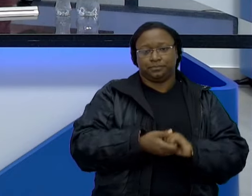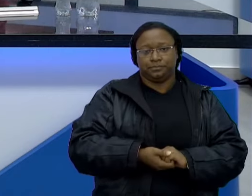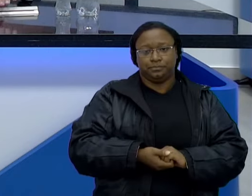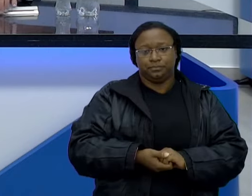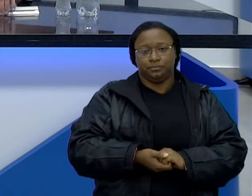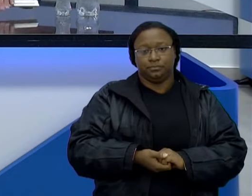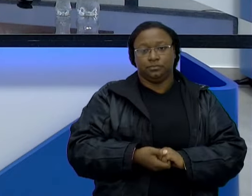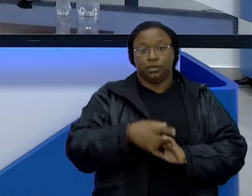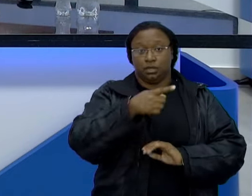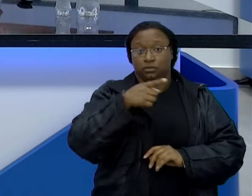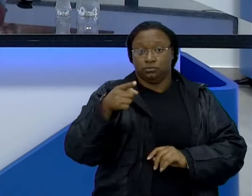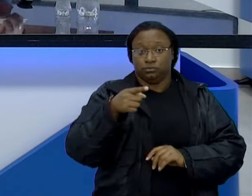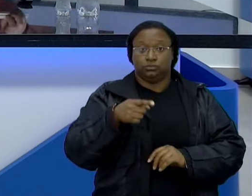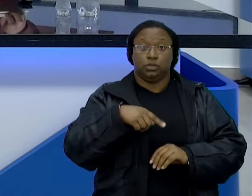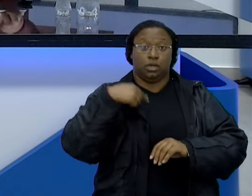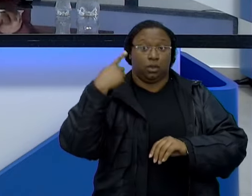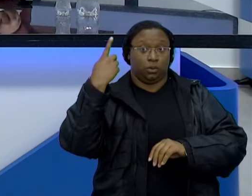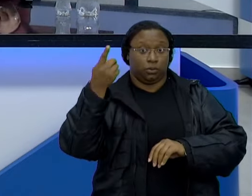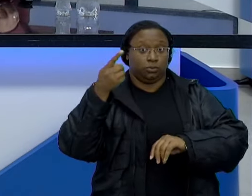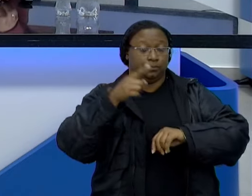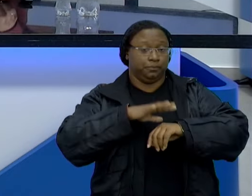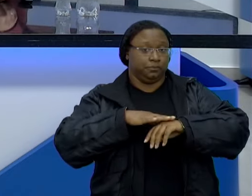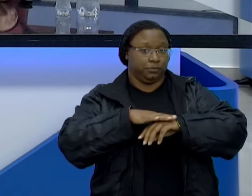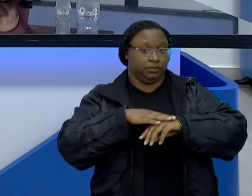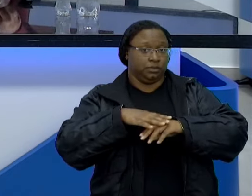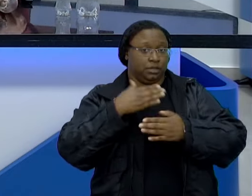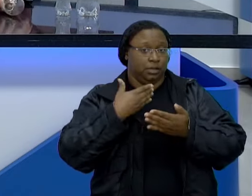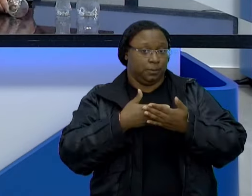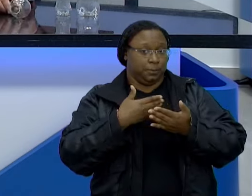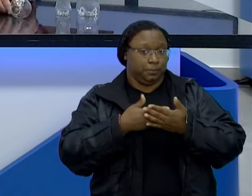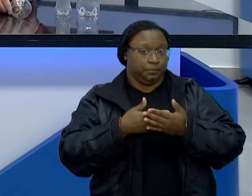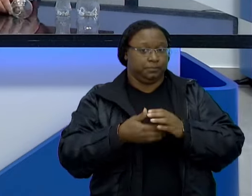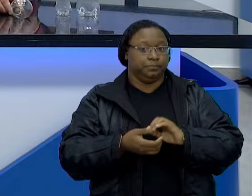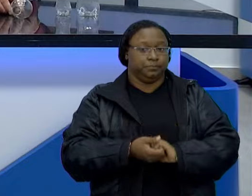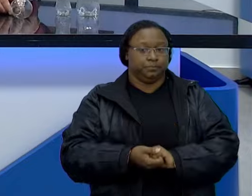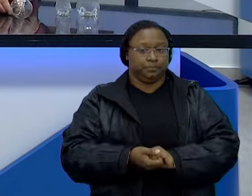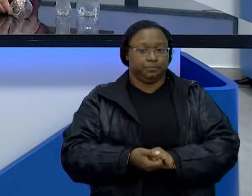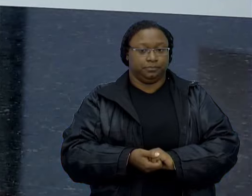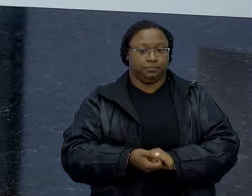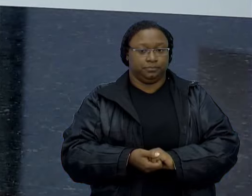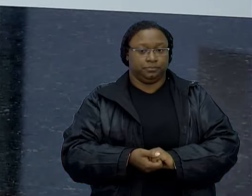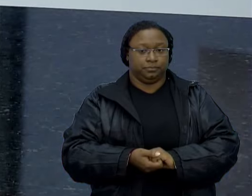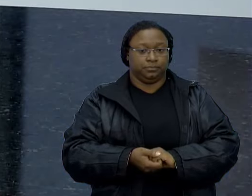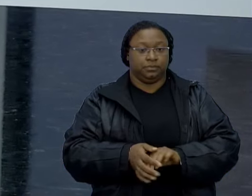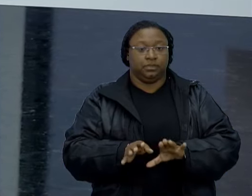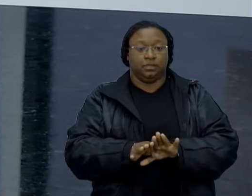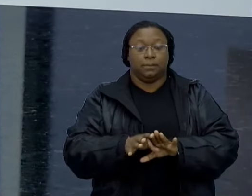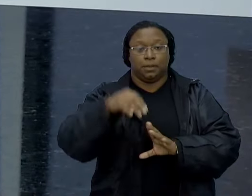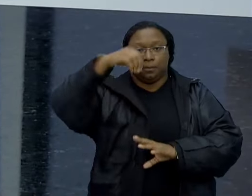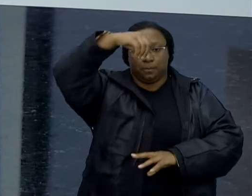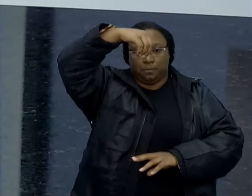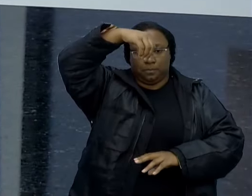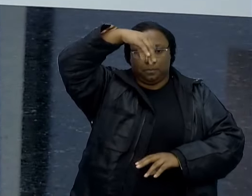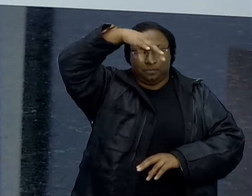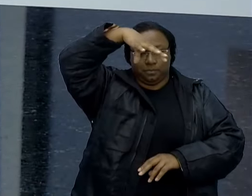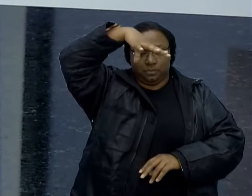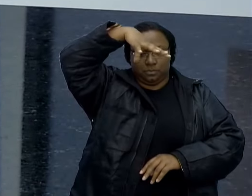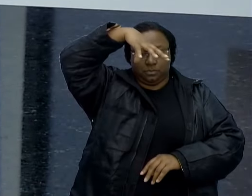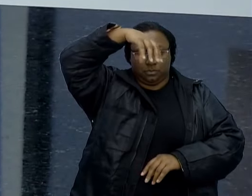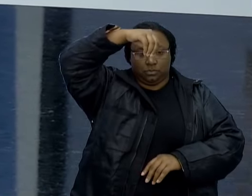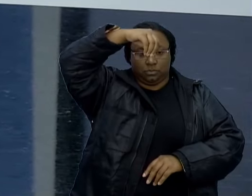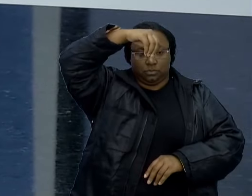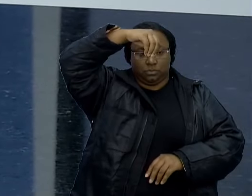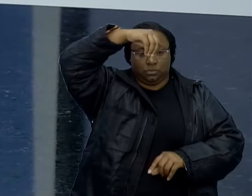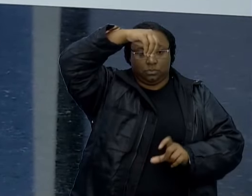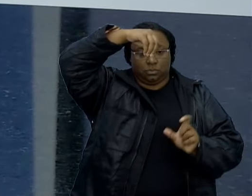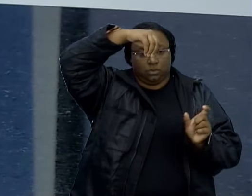de atividade para a gente conversar na aula que vem. Assim como essa lâmpada aqui, ó, apesar de ser uma redução,